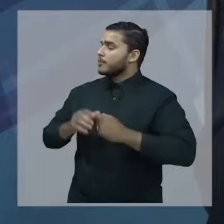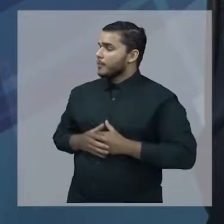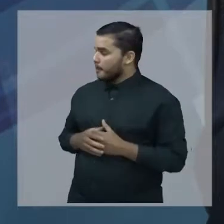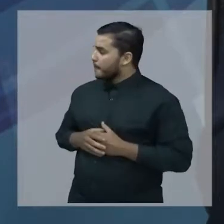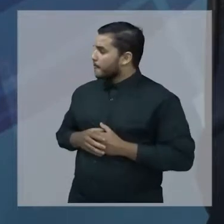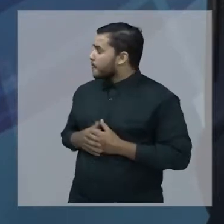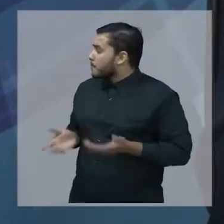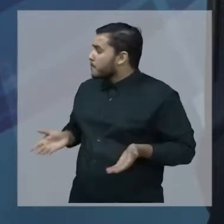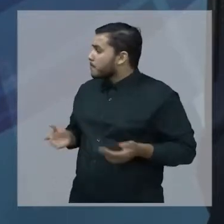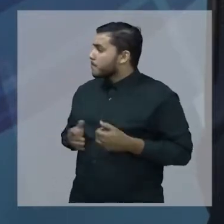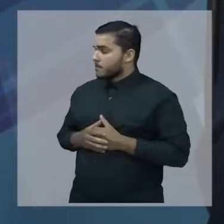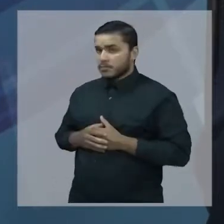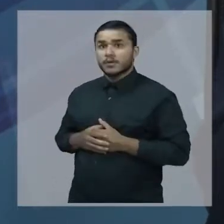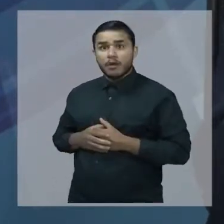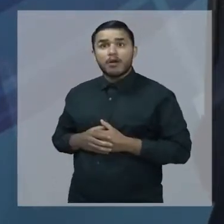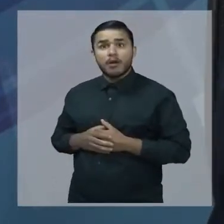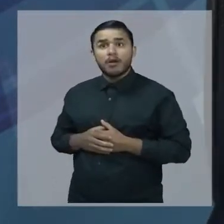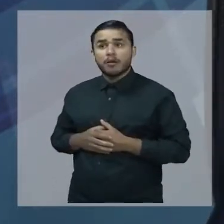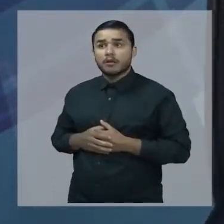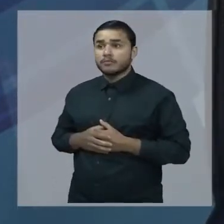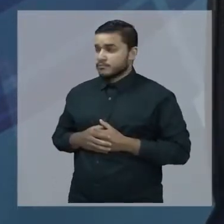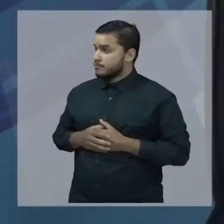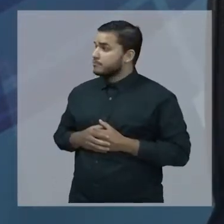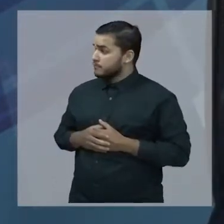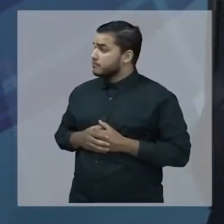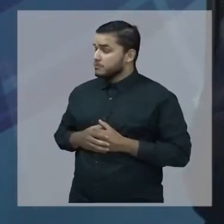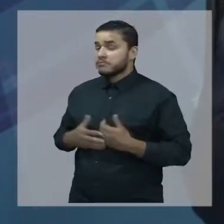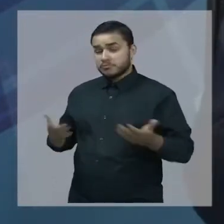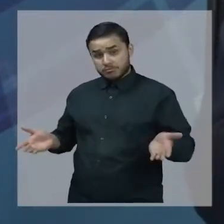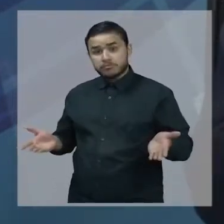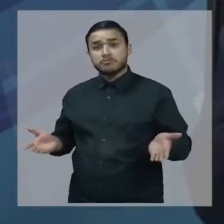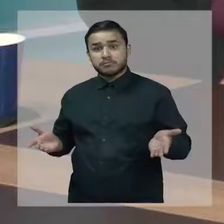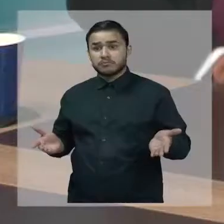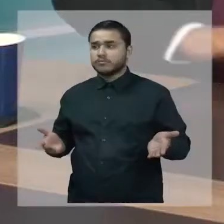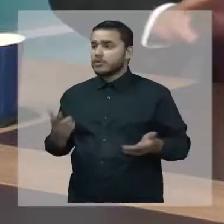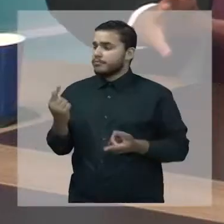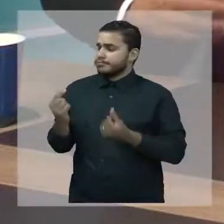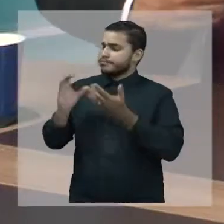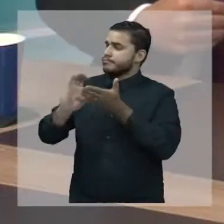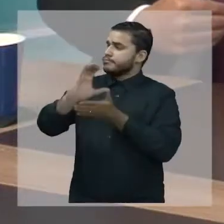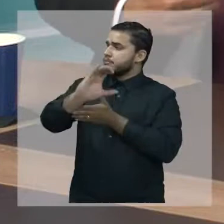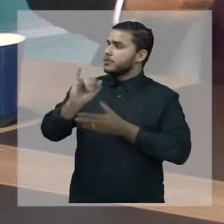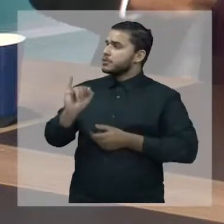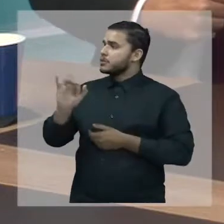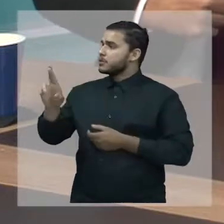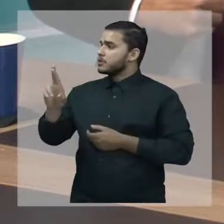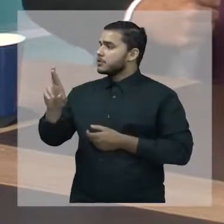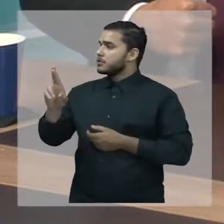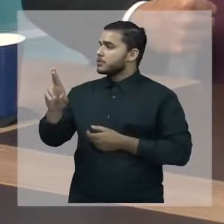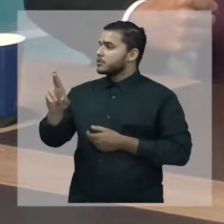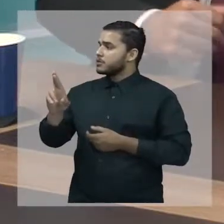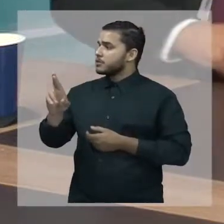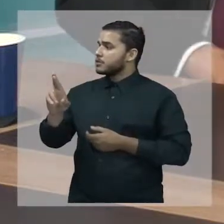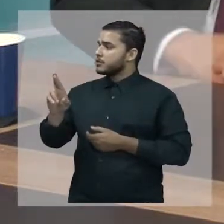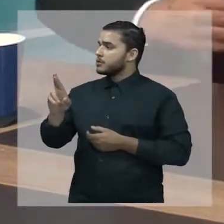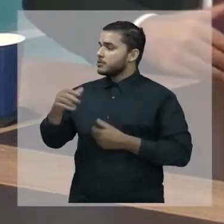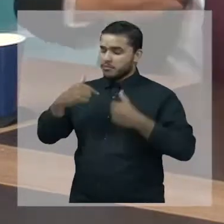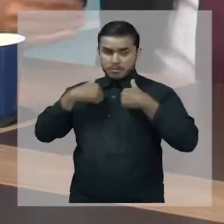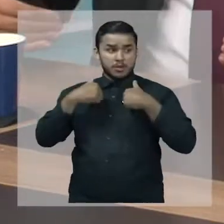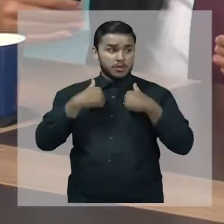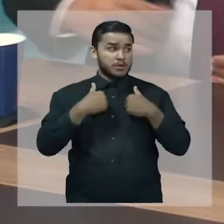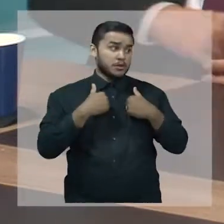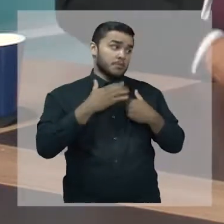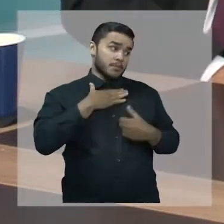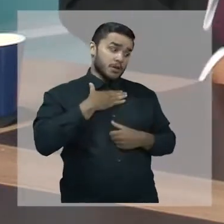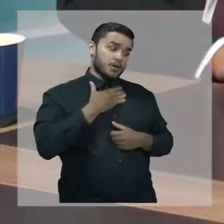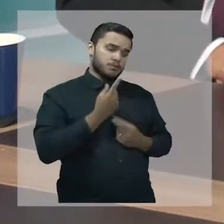favor de quem? Eu acho... O imposto de renda fica onde? Eu sei, fica com a pessoa arrecadadora. No caso do senhor, fica com a União Federal, no